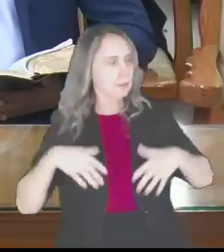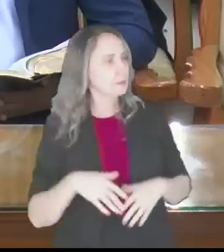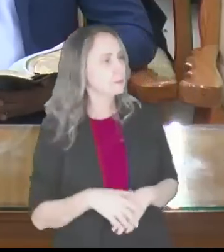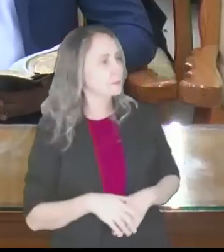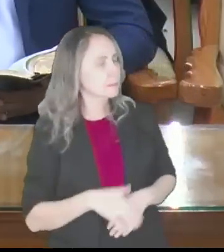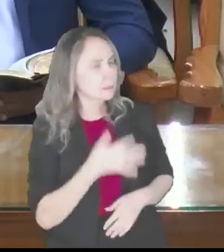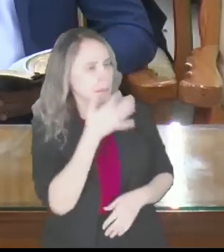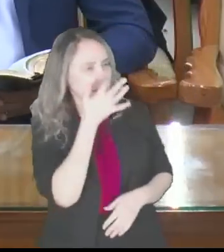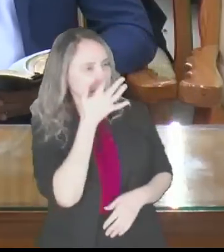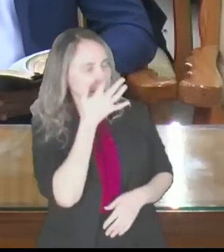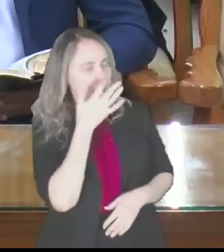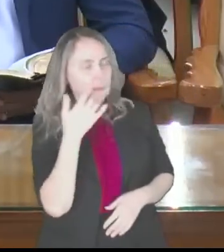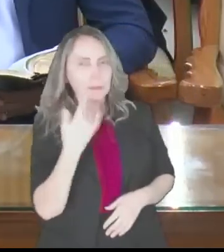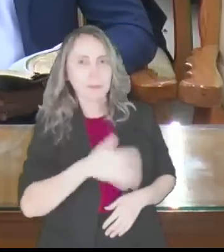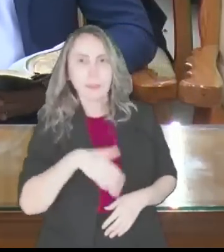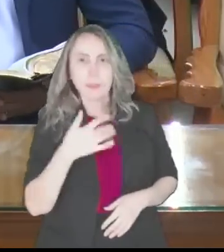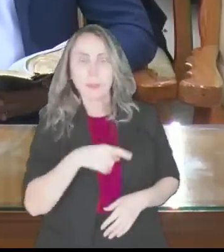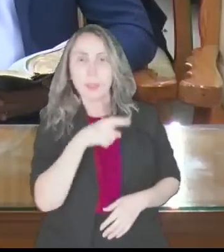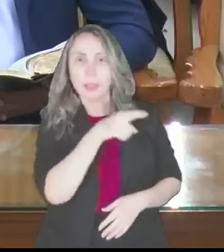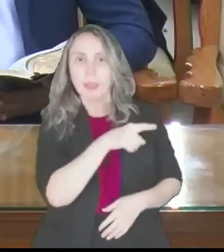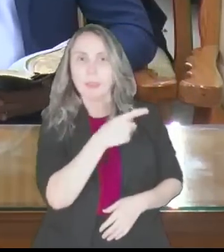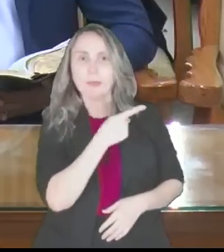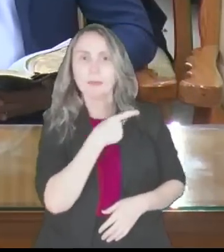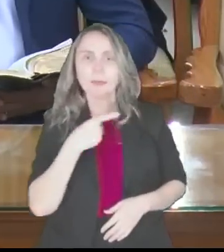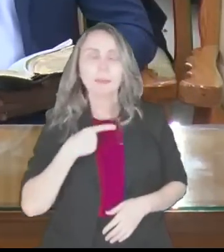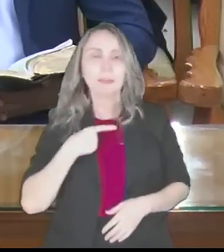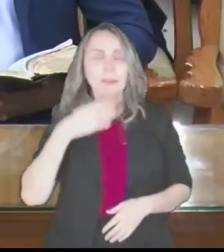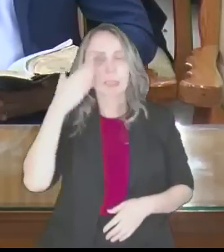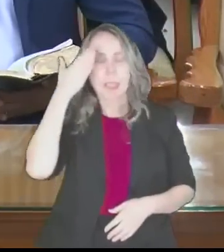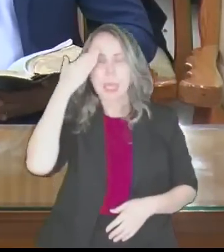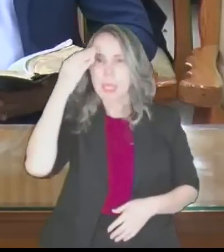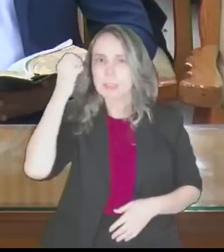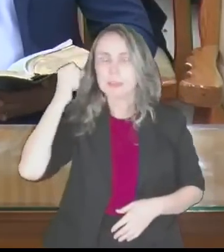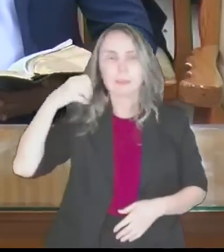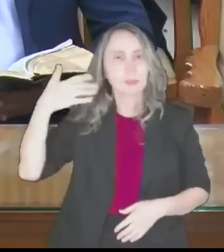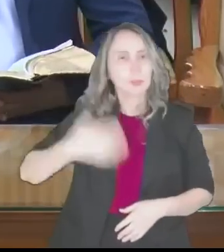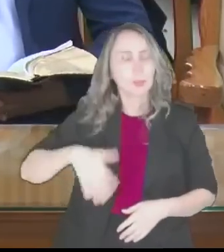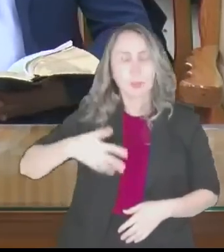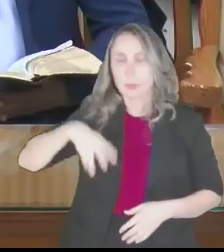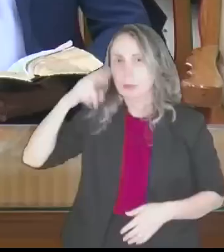E que sabedoria é esta que lhe foi dada?